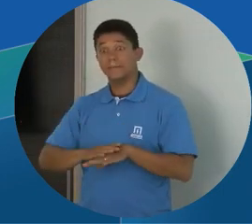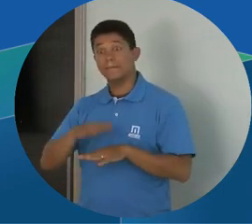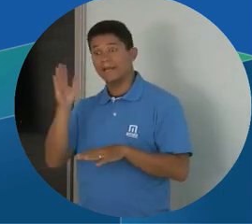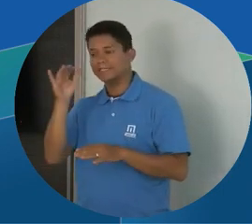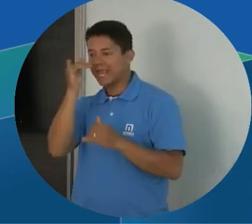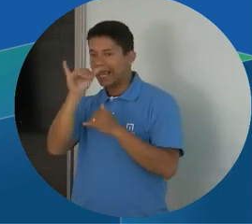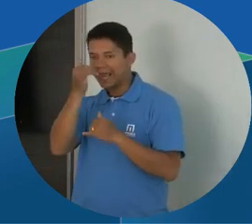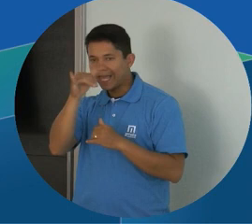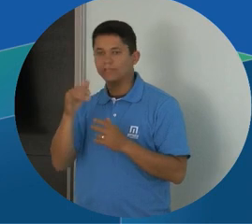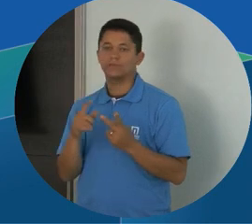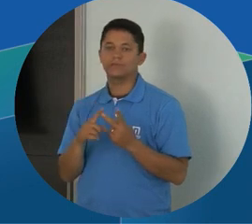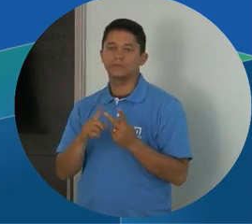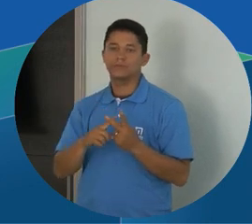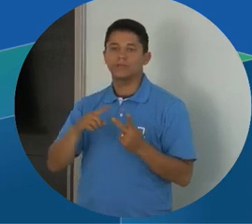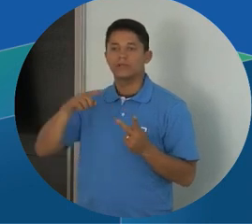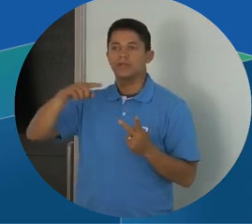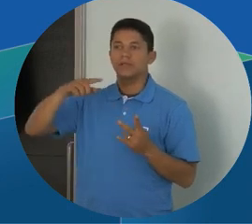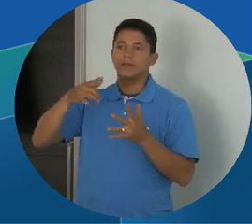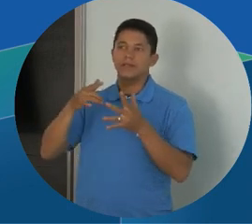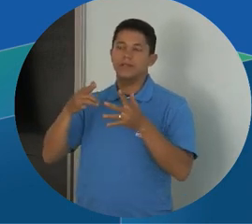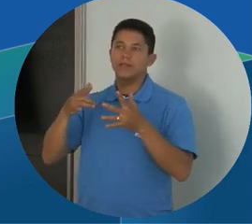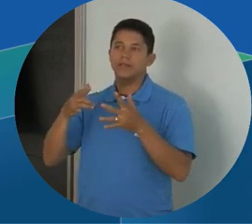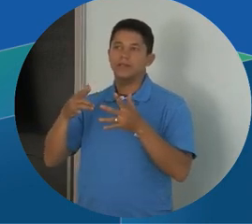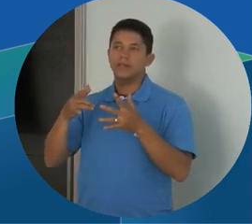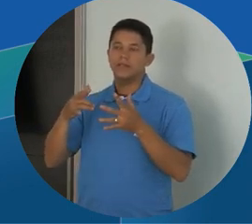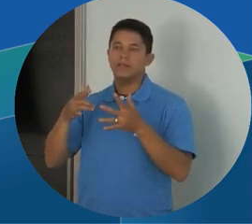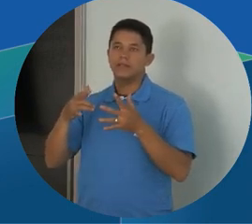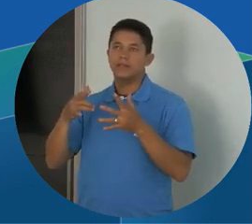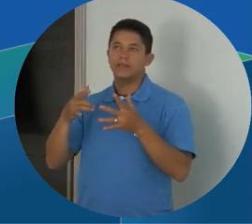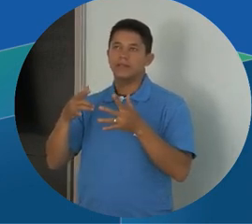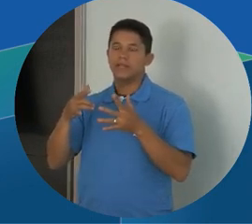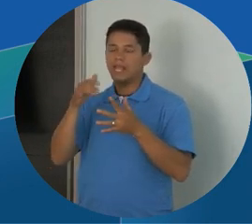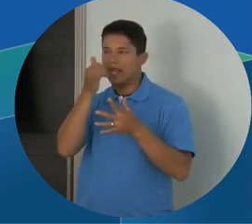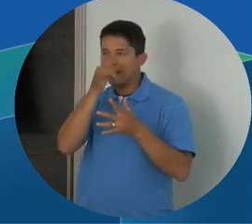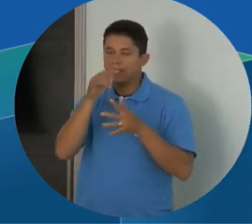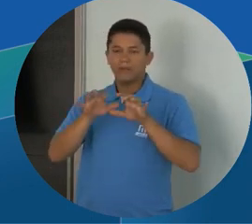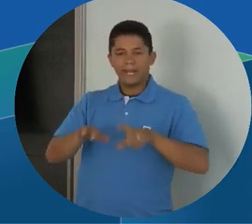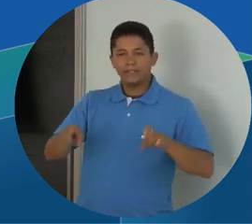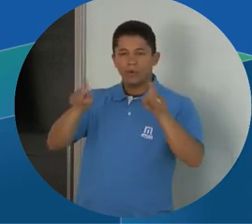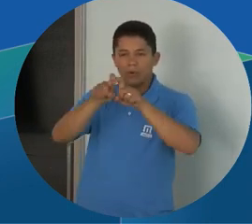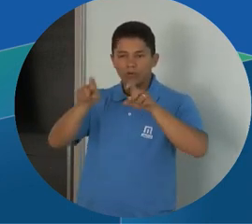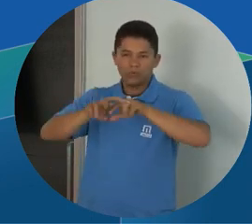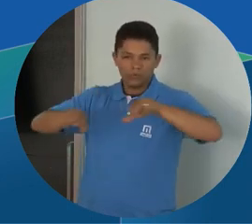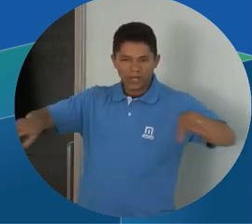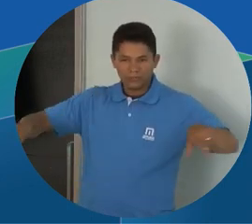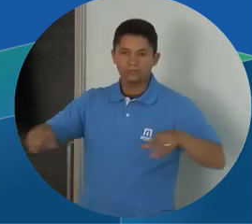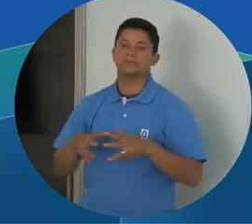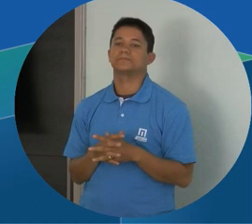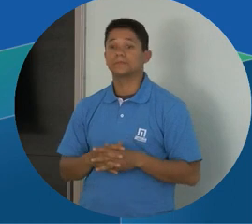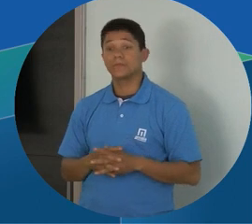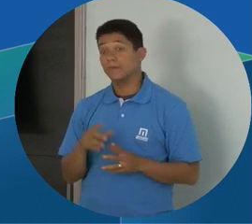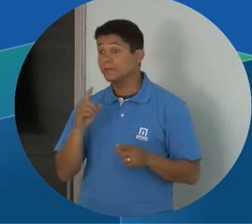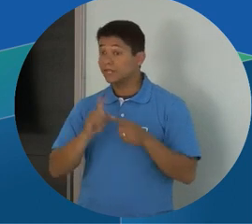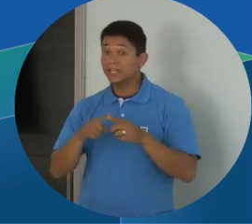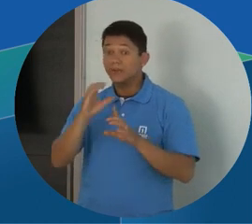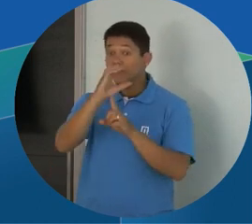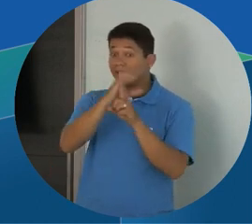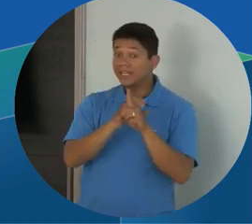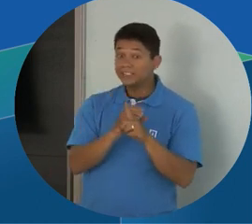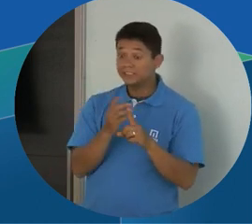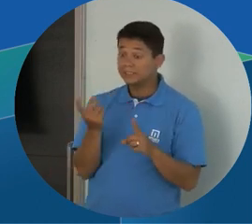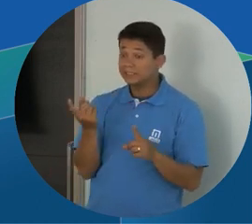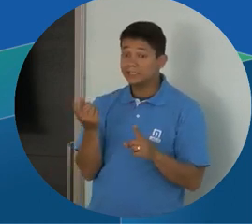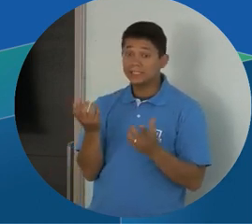eletrônico, mecânico, para ficar e mais rápido também, porque em muitos dos nossos clientes o tempo é